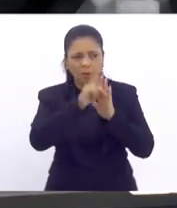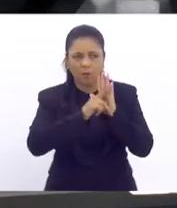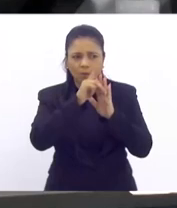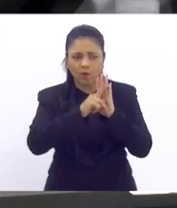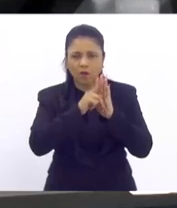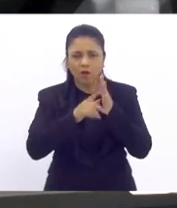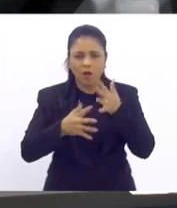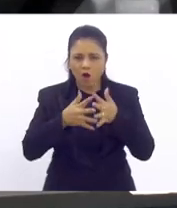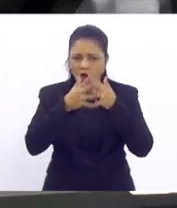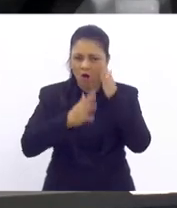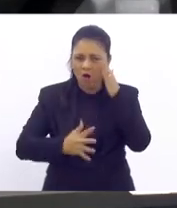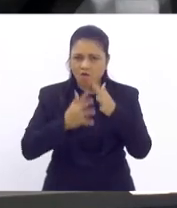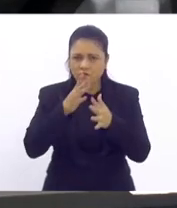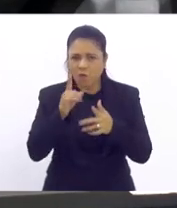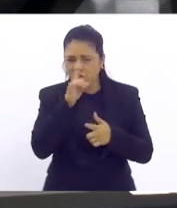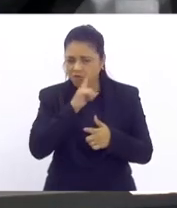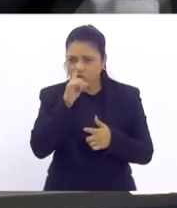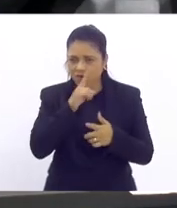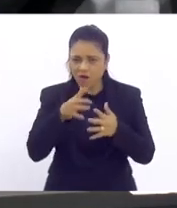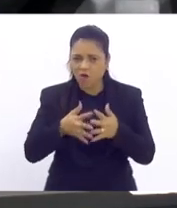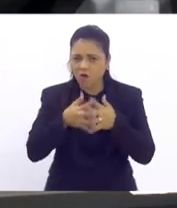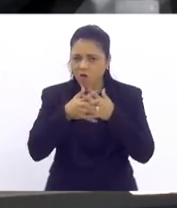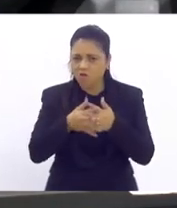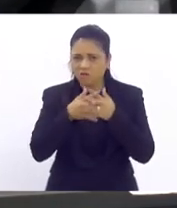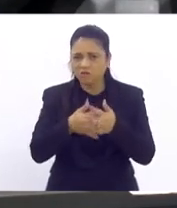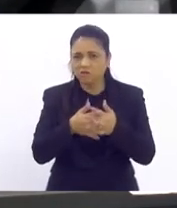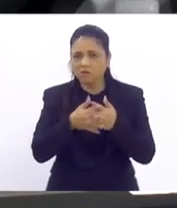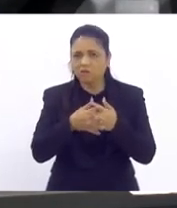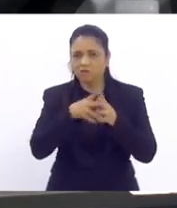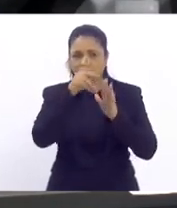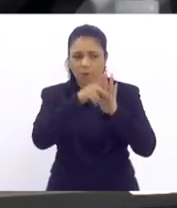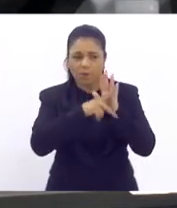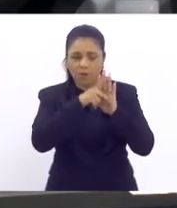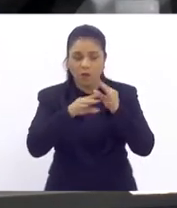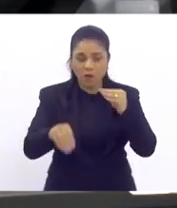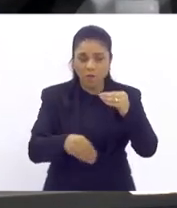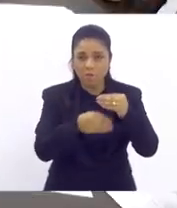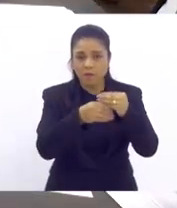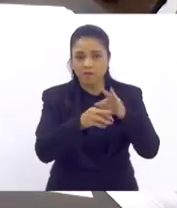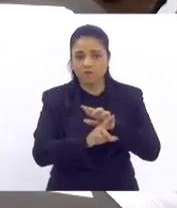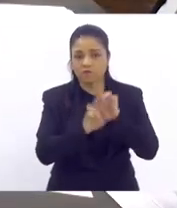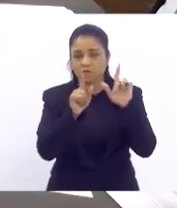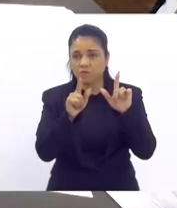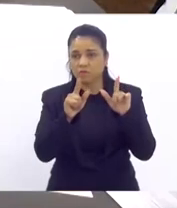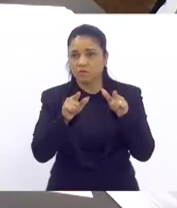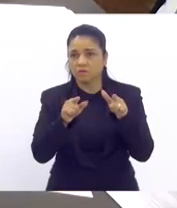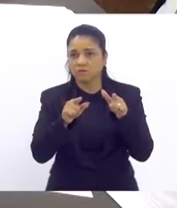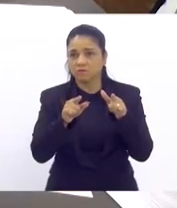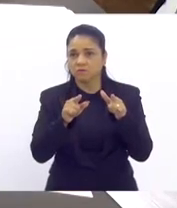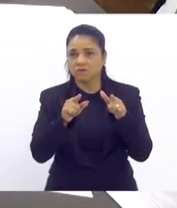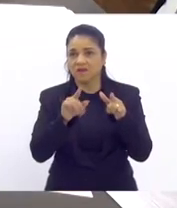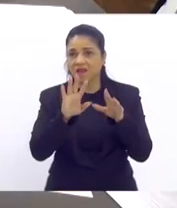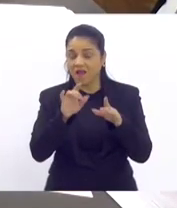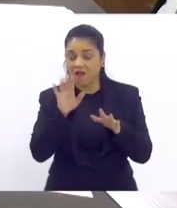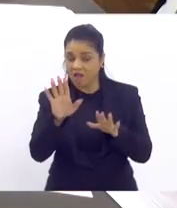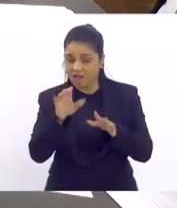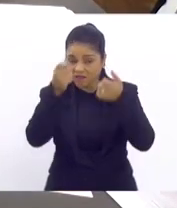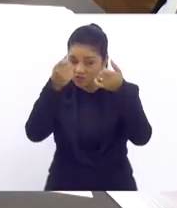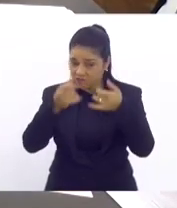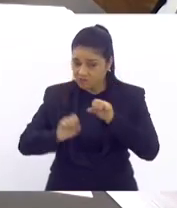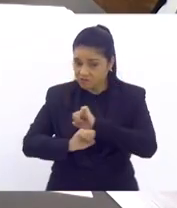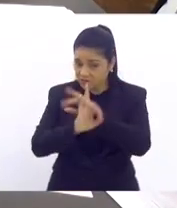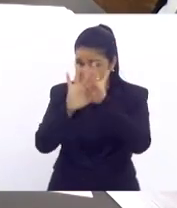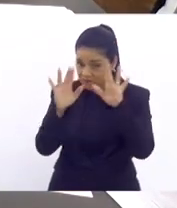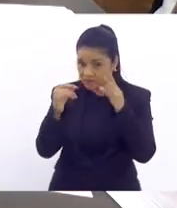uma certa falha essa emenda não é desse projeto acabou esclarecer que a emenda que ele fez foi só para dizer